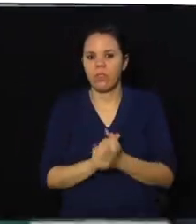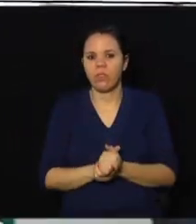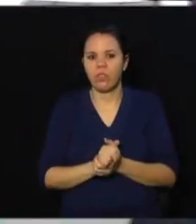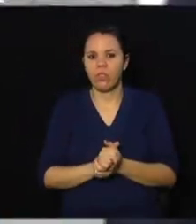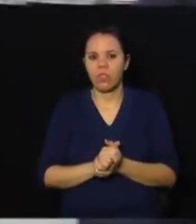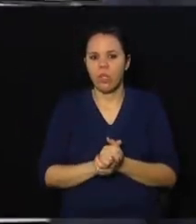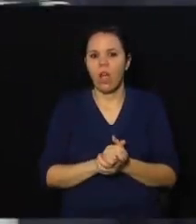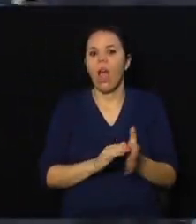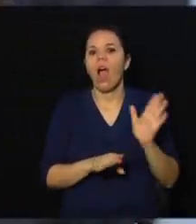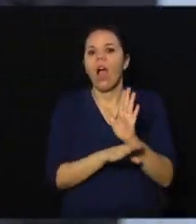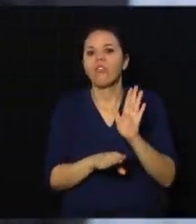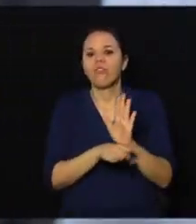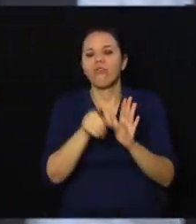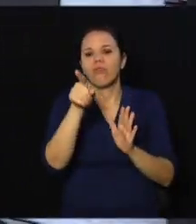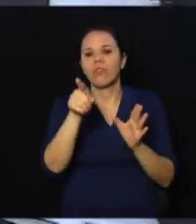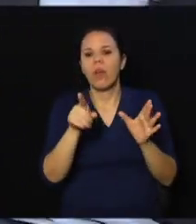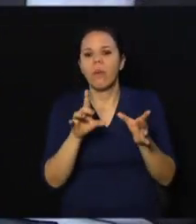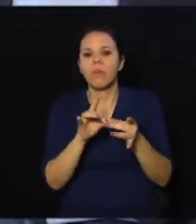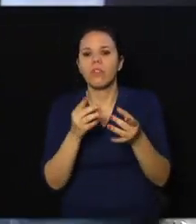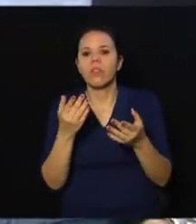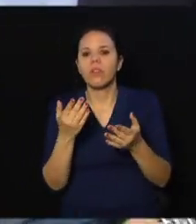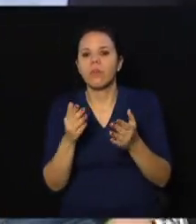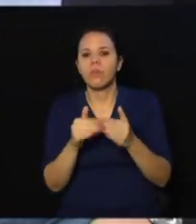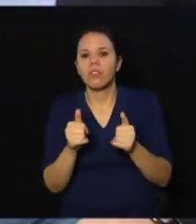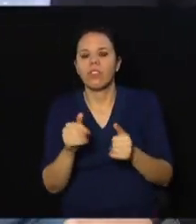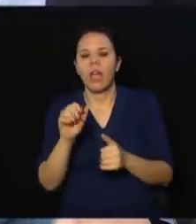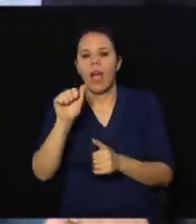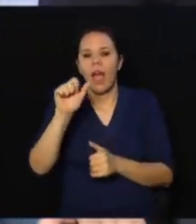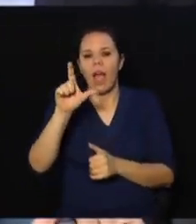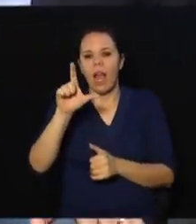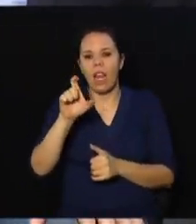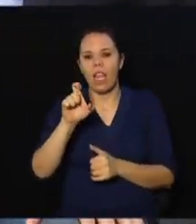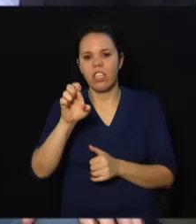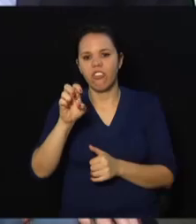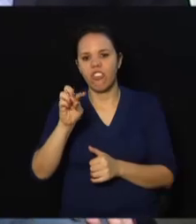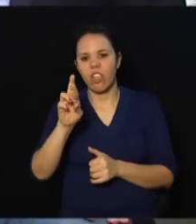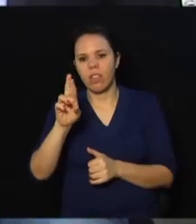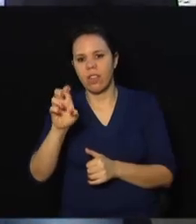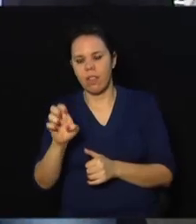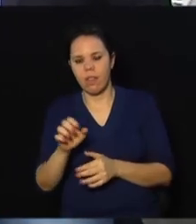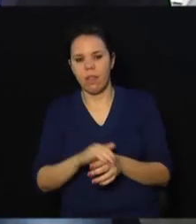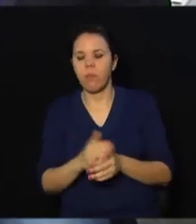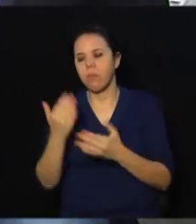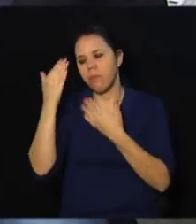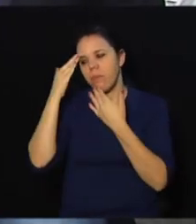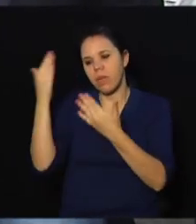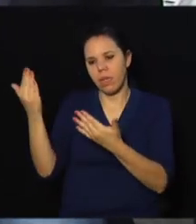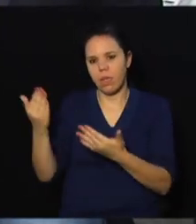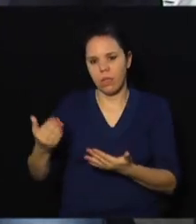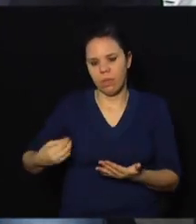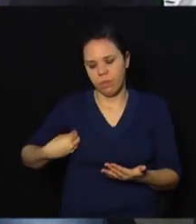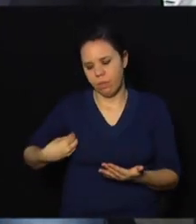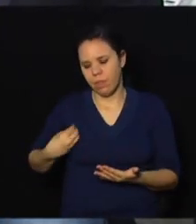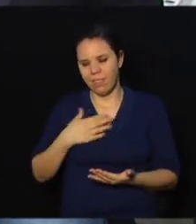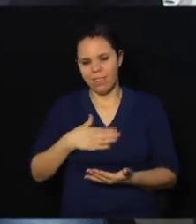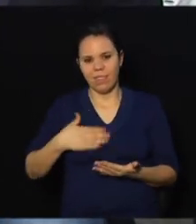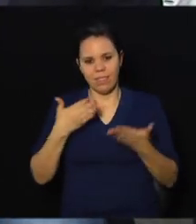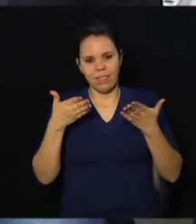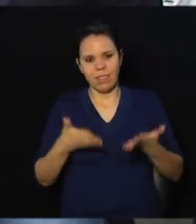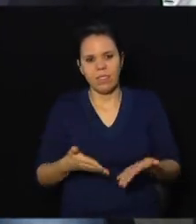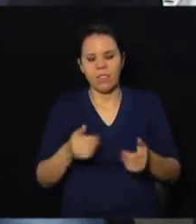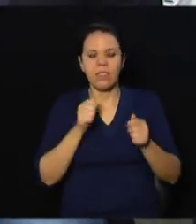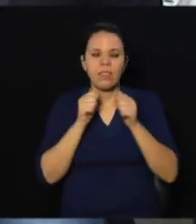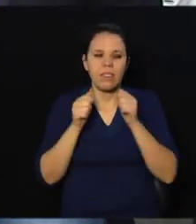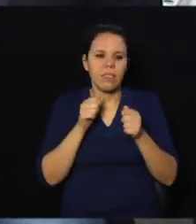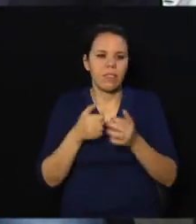com a ajuda do Alexandre Rezende. Tudo bem? Tudo bem, prazer estar aqui. Alexandre, muito obrigada pela sua entrevista, mas o